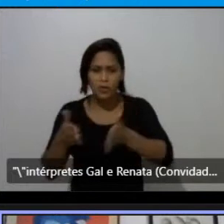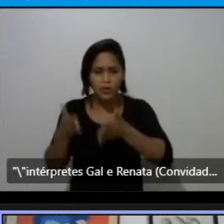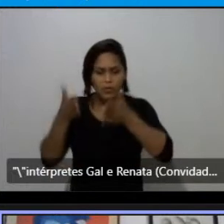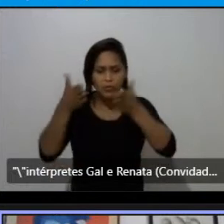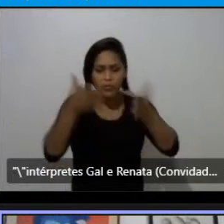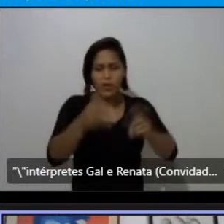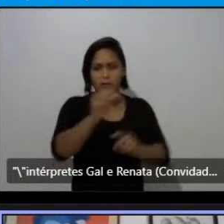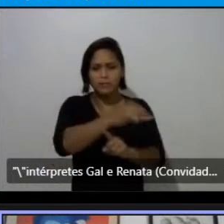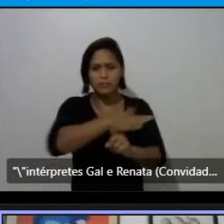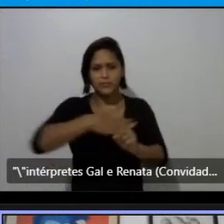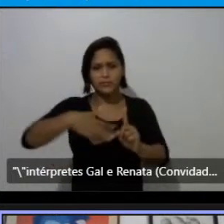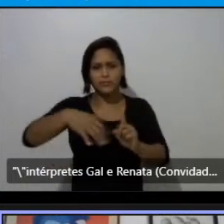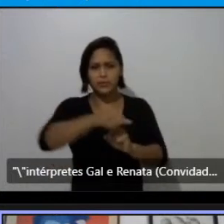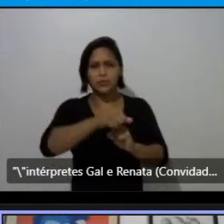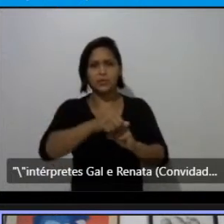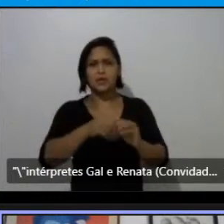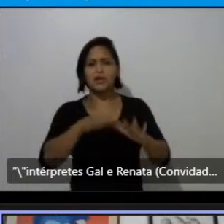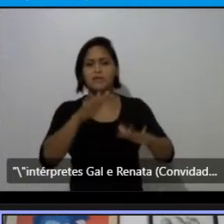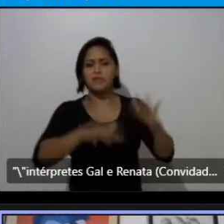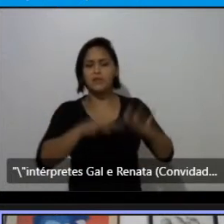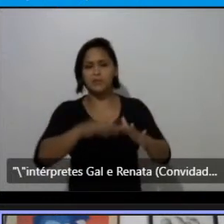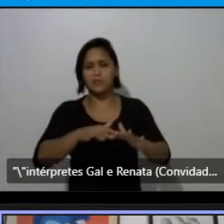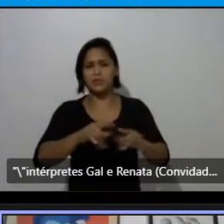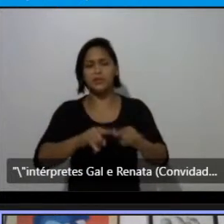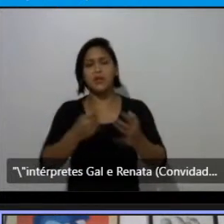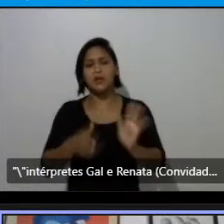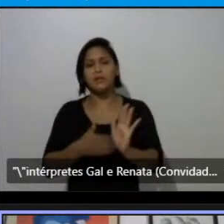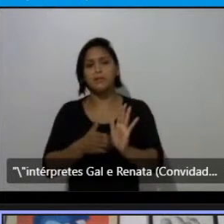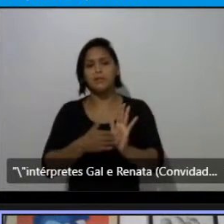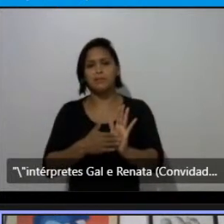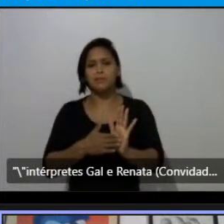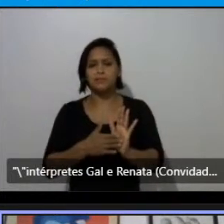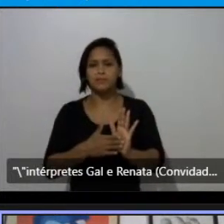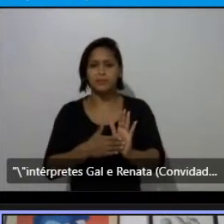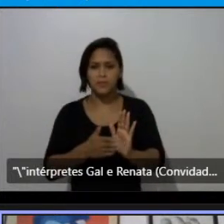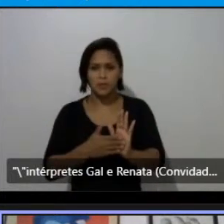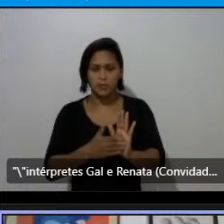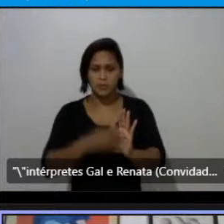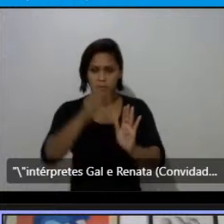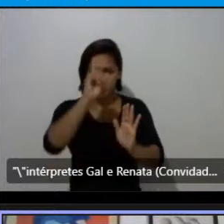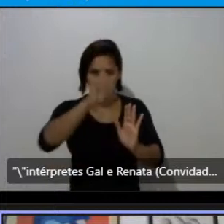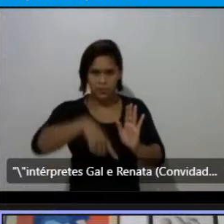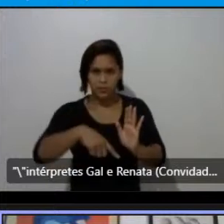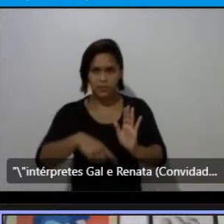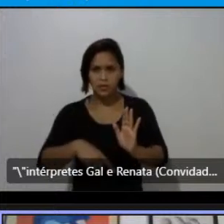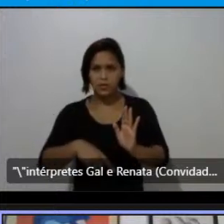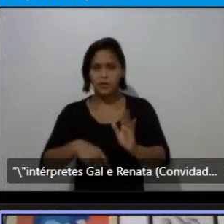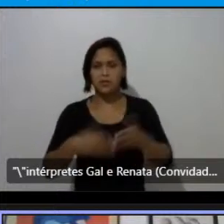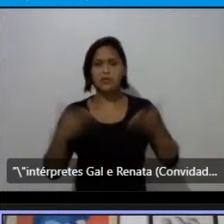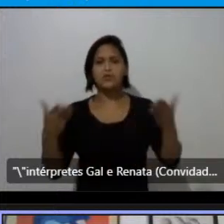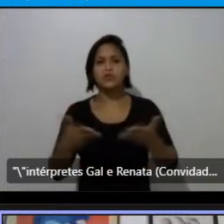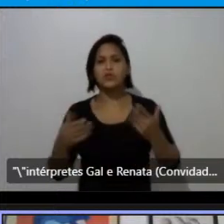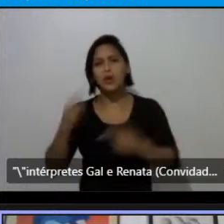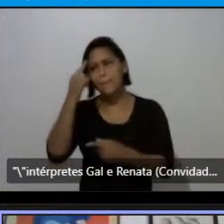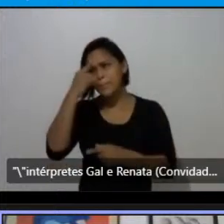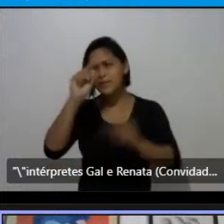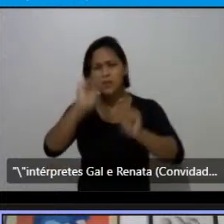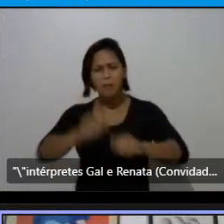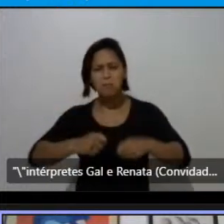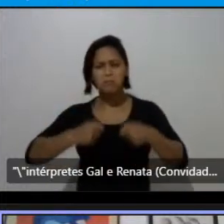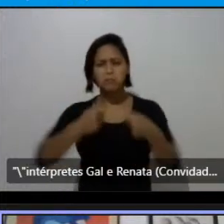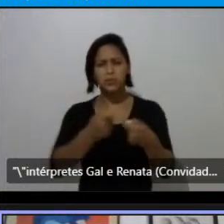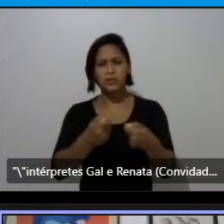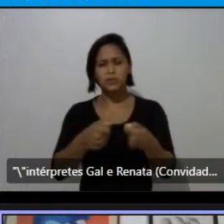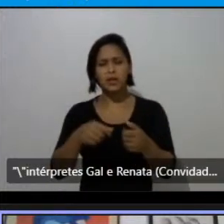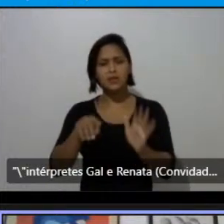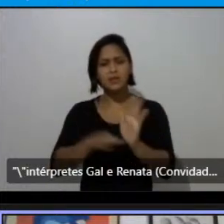movimentos sociais. E a proposta, né, nesse caso aqui da aula de hoje, é pensar as potencialidades,